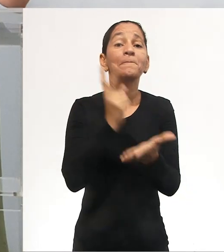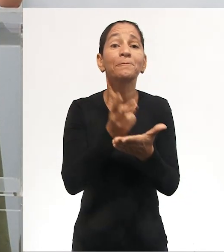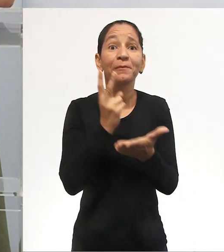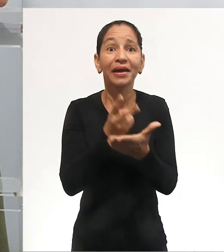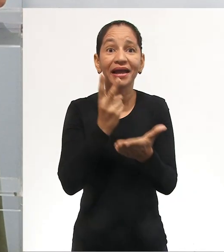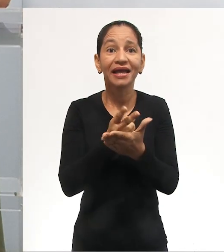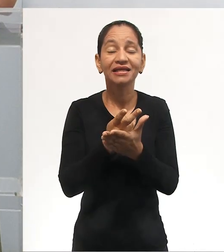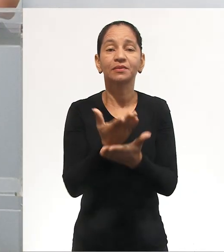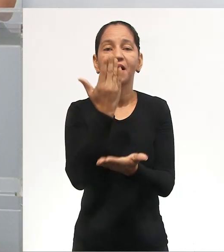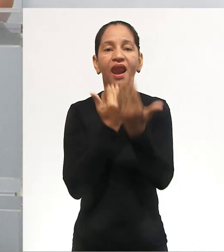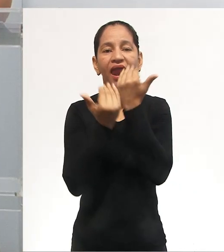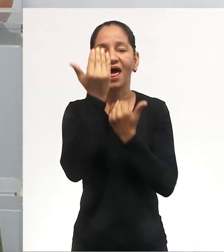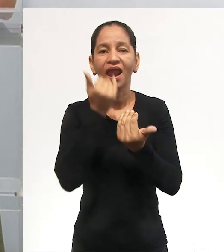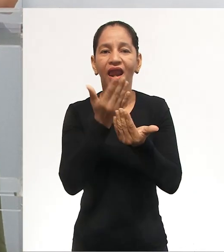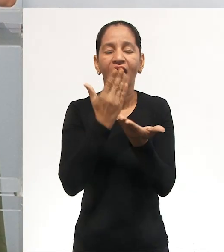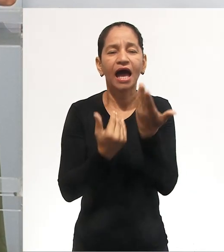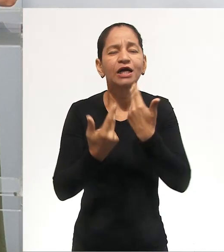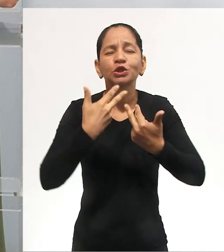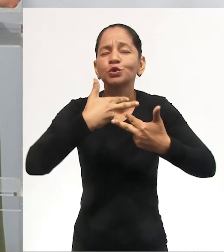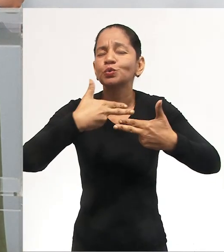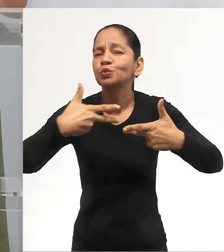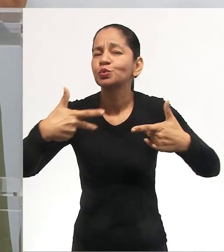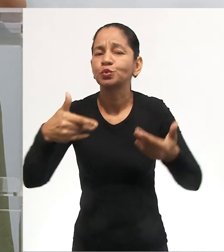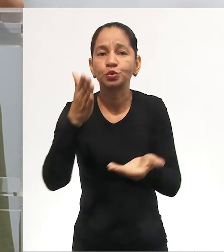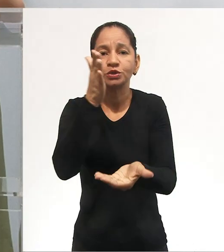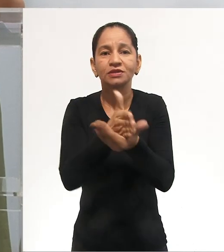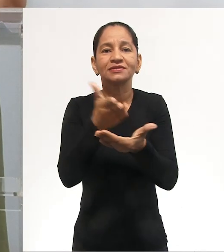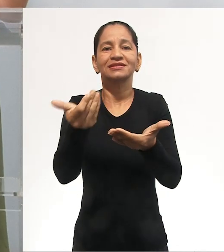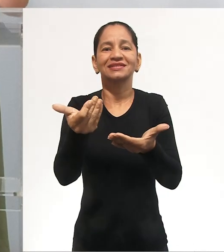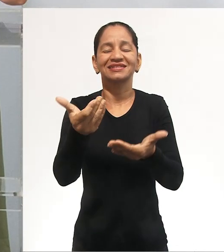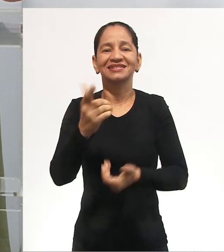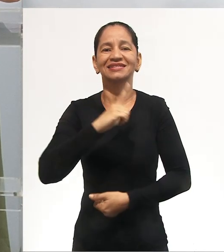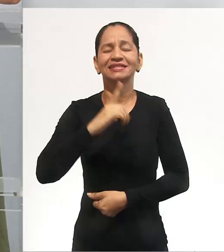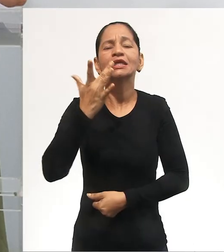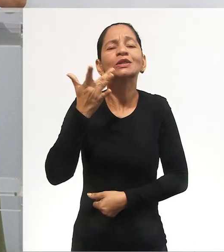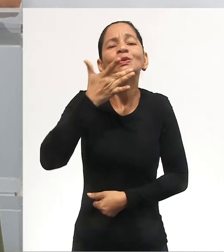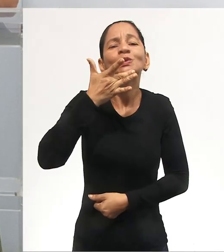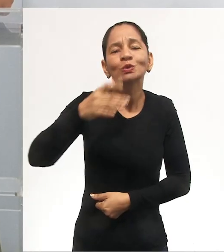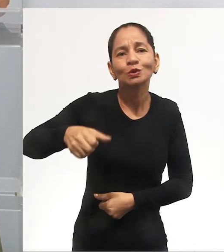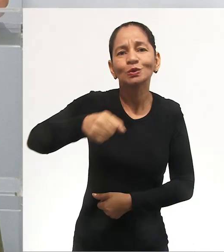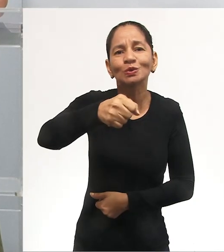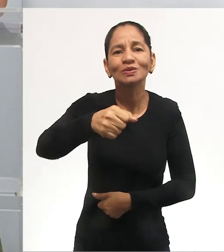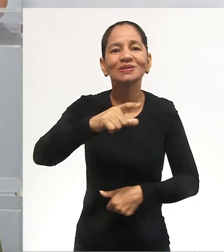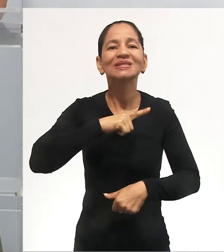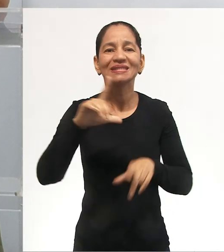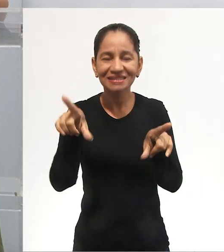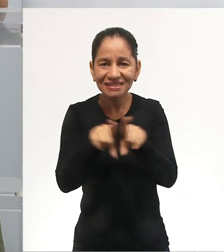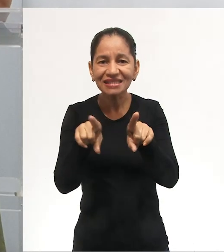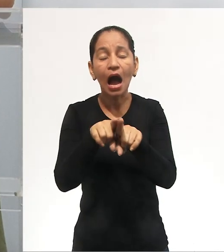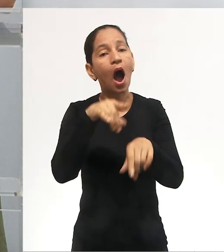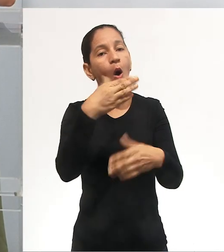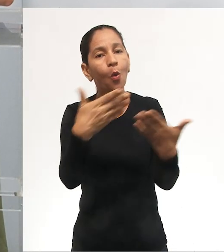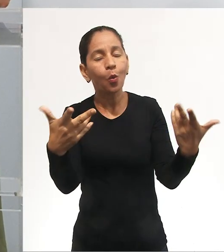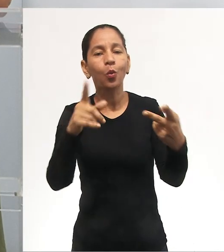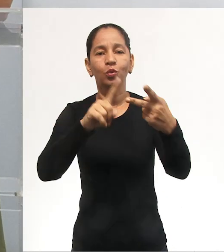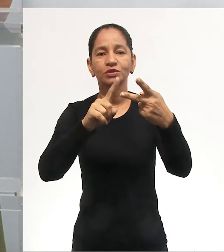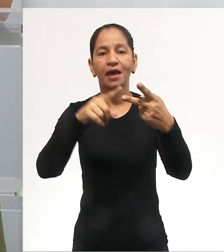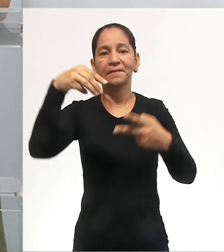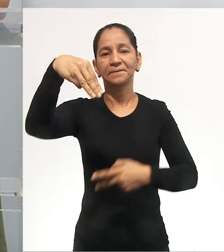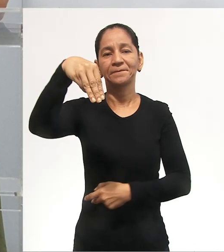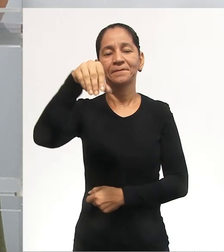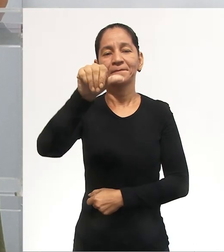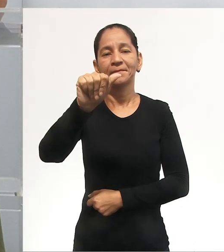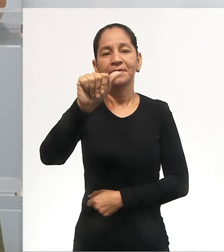né, comestível, chamam de aipim, em outros lugares de mandioca, outros de macaxeira, para o